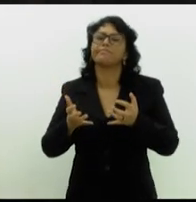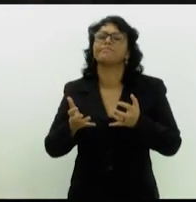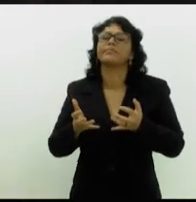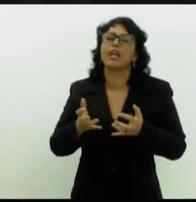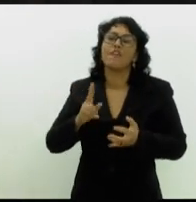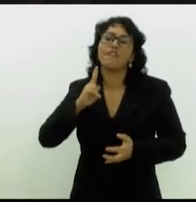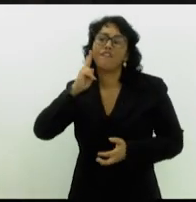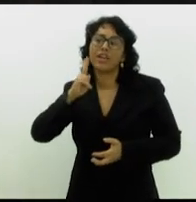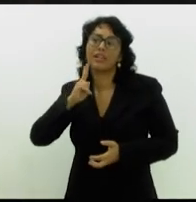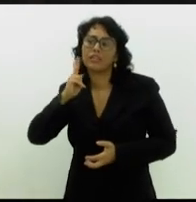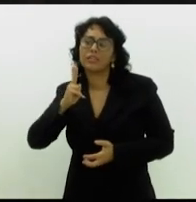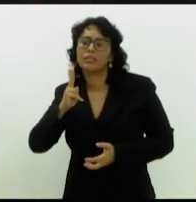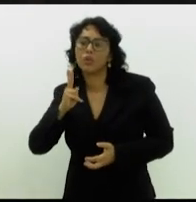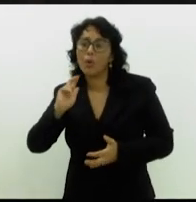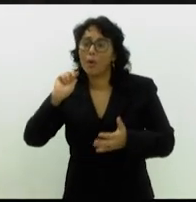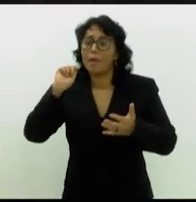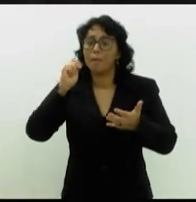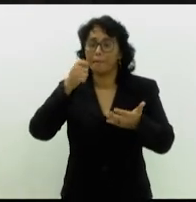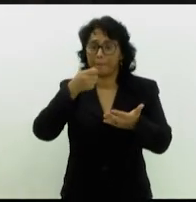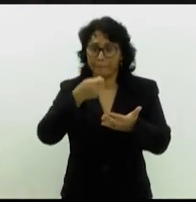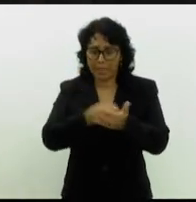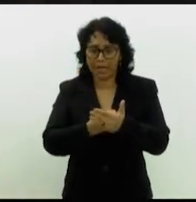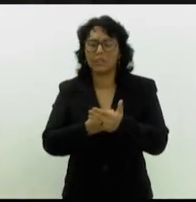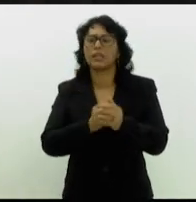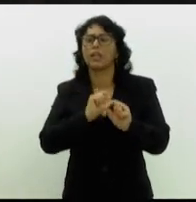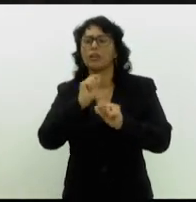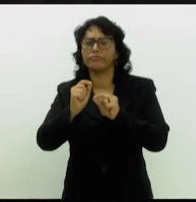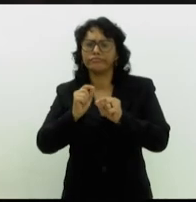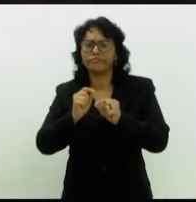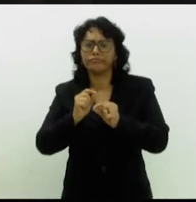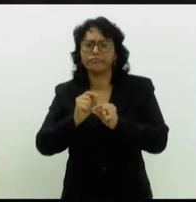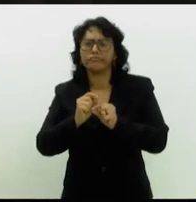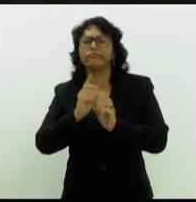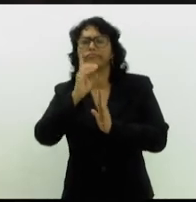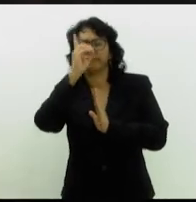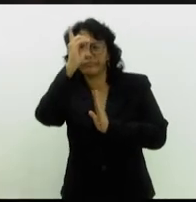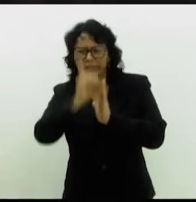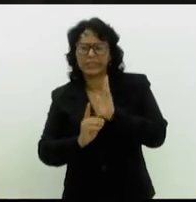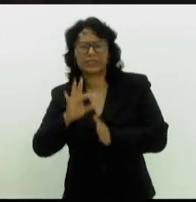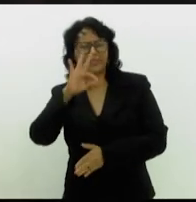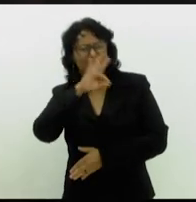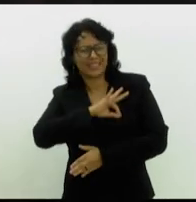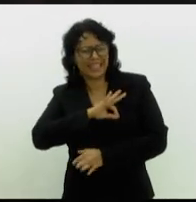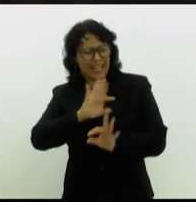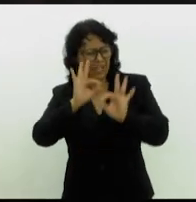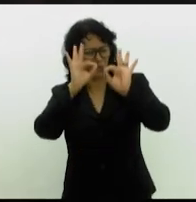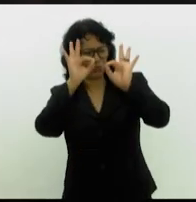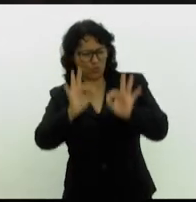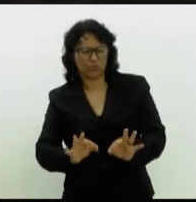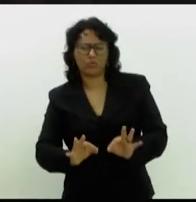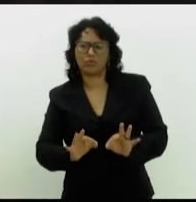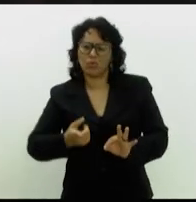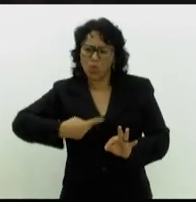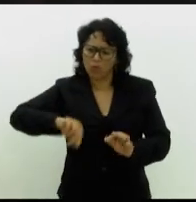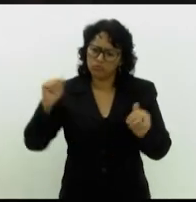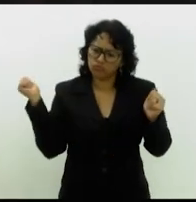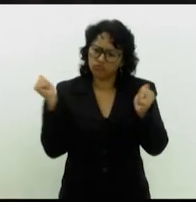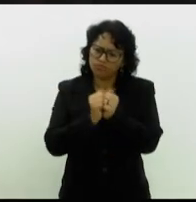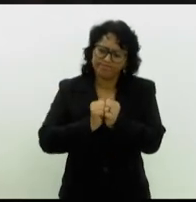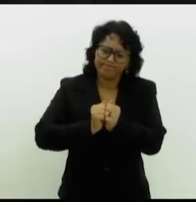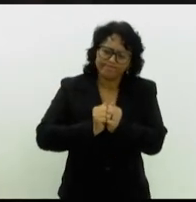recomposição salarial Esta é uma camisa do fos da qual nós temos muito orgulho de apoiar e de lutar